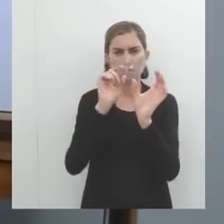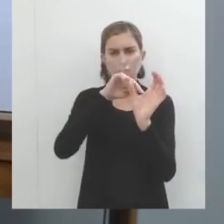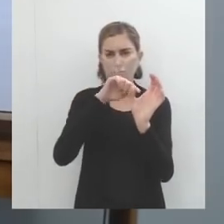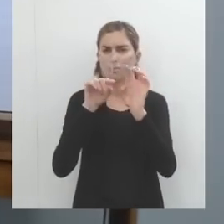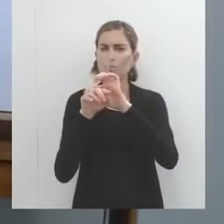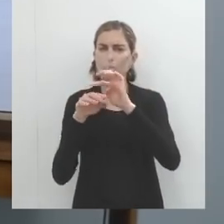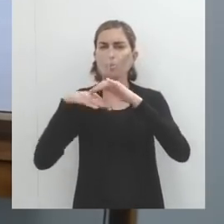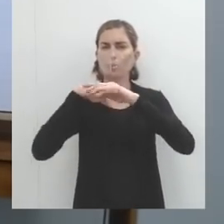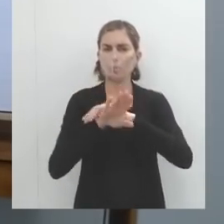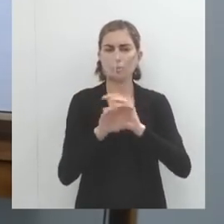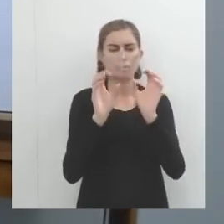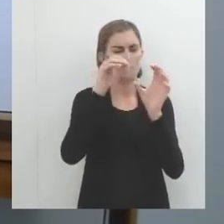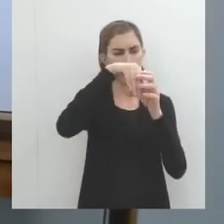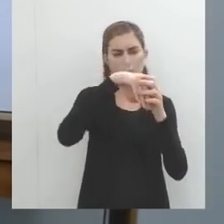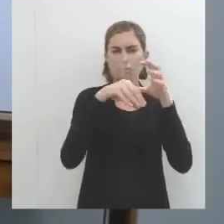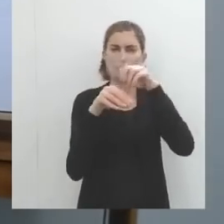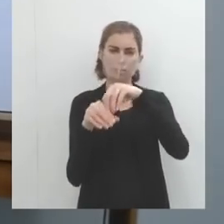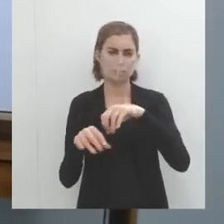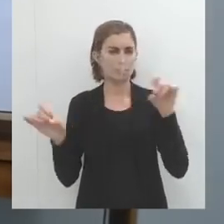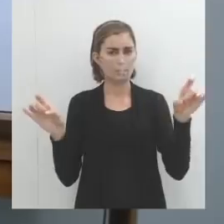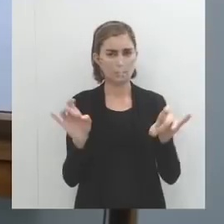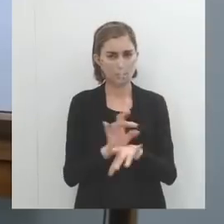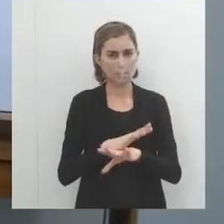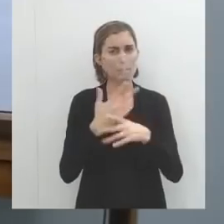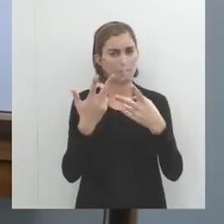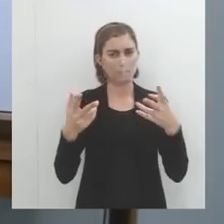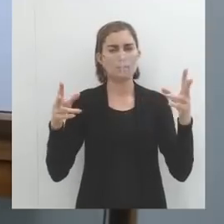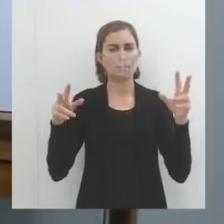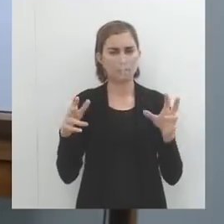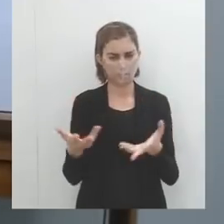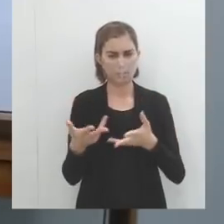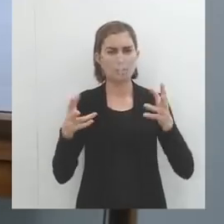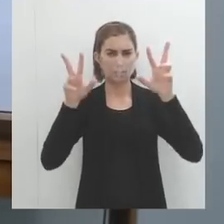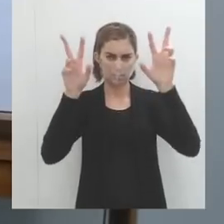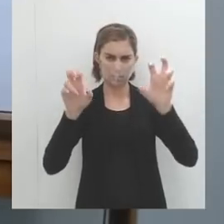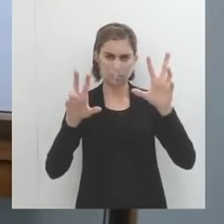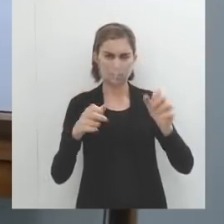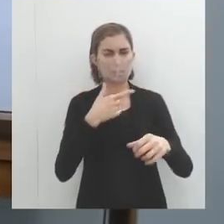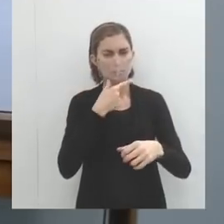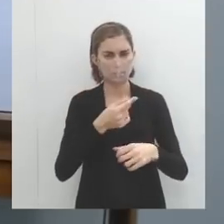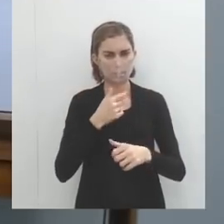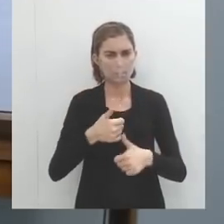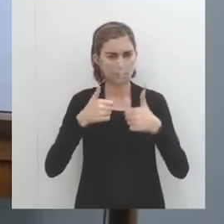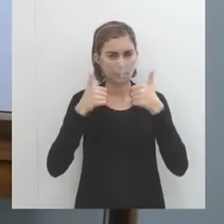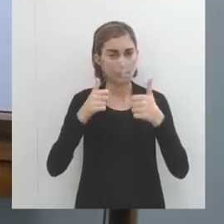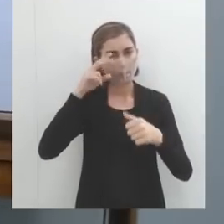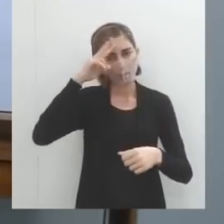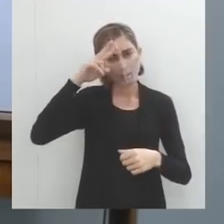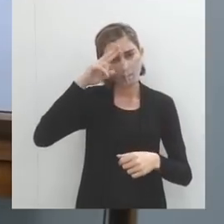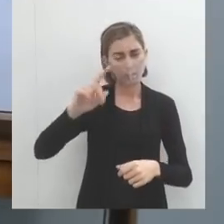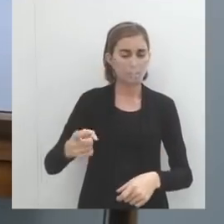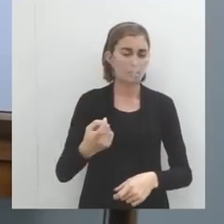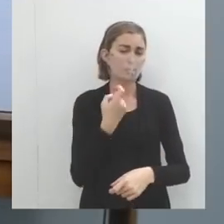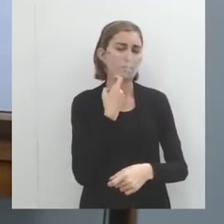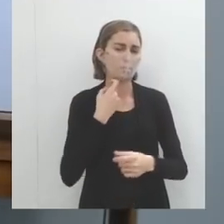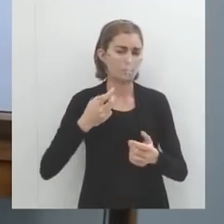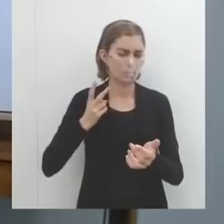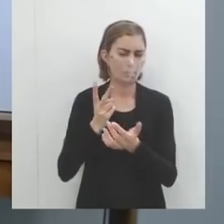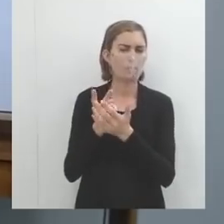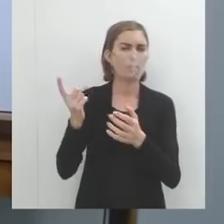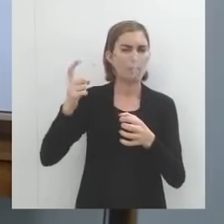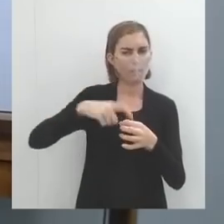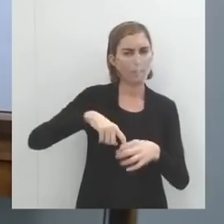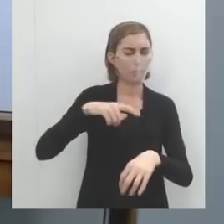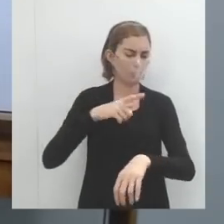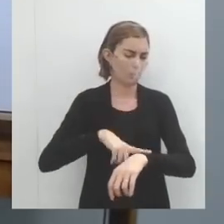escrotal. E com isso, a gente termina esse sistema reprodutor que é o masculino, tranquilo? Lembre que na sexta-feira a gente volta para o